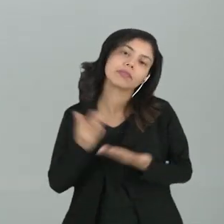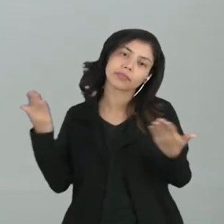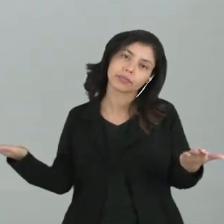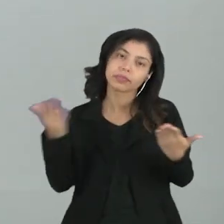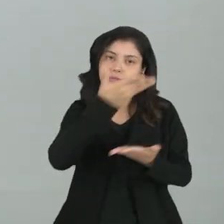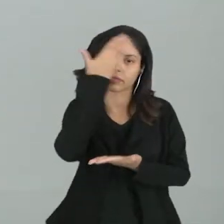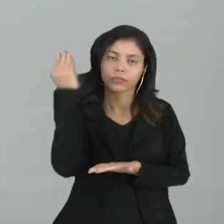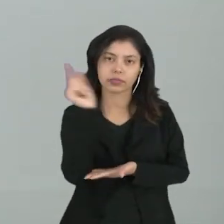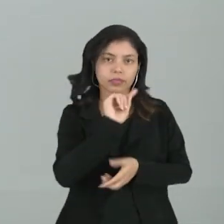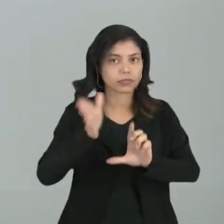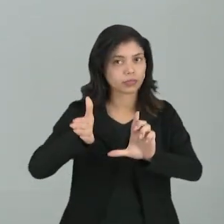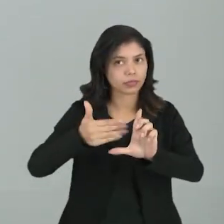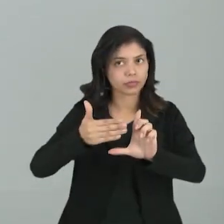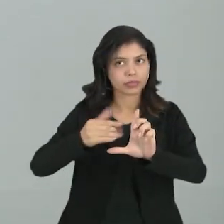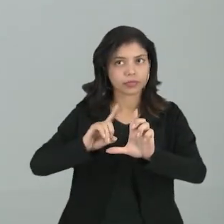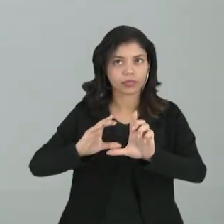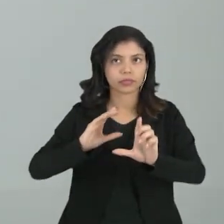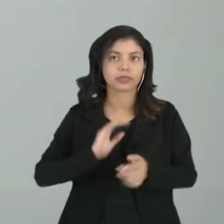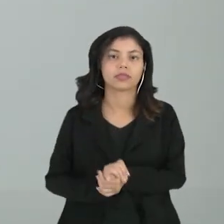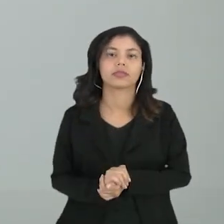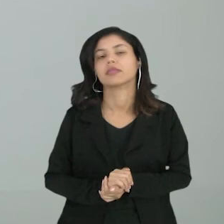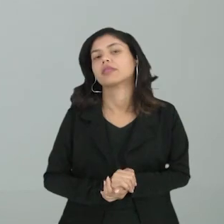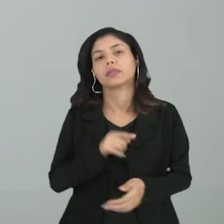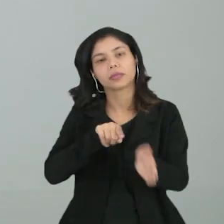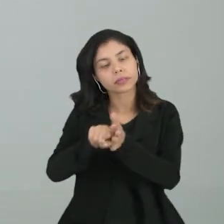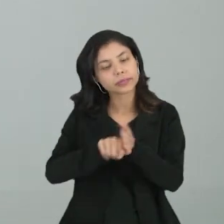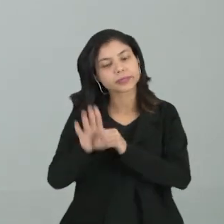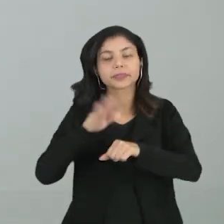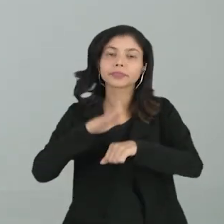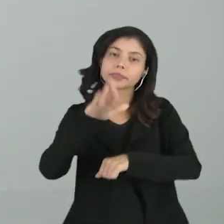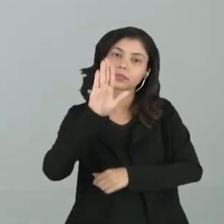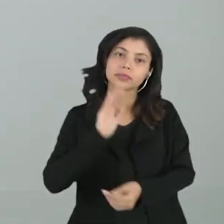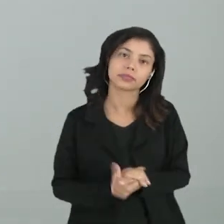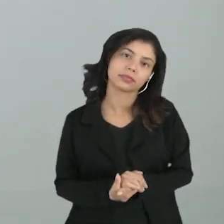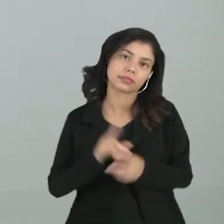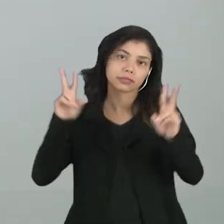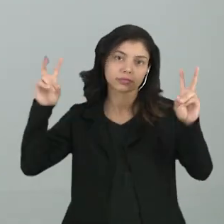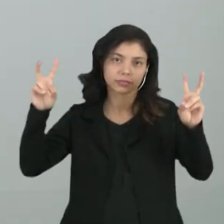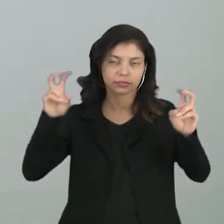não esqueçam de acessar a nossa plataforma, pesquisem mais acerca dessa